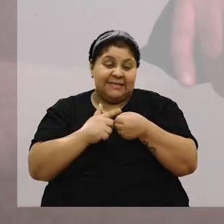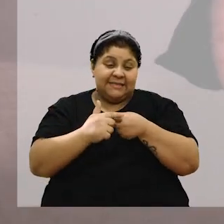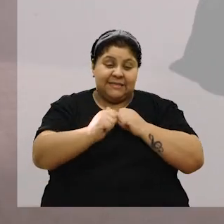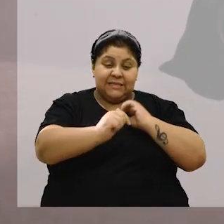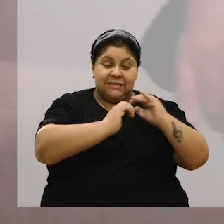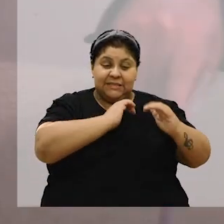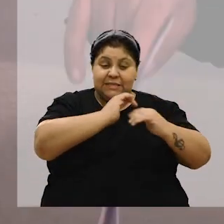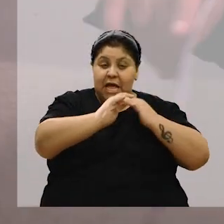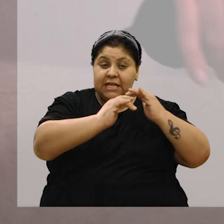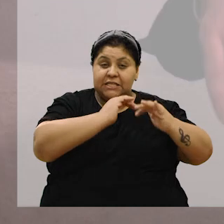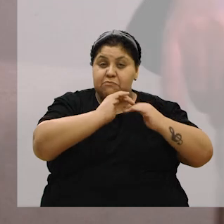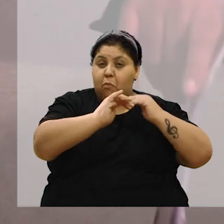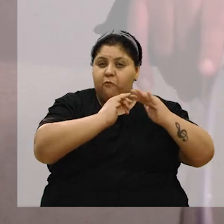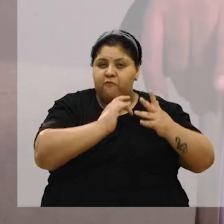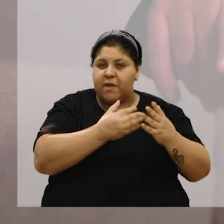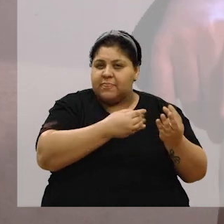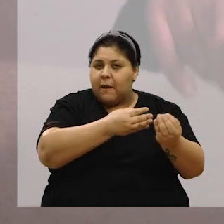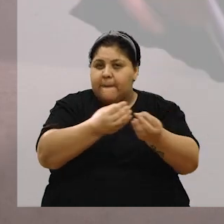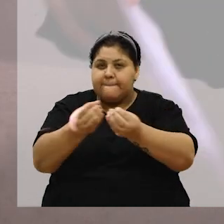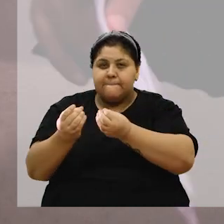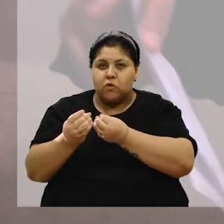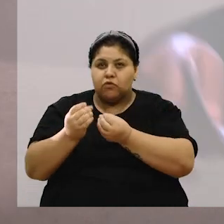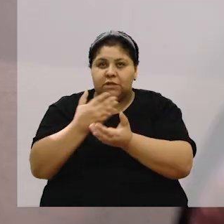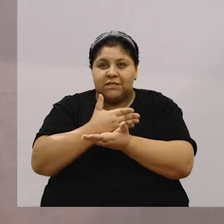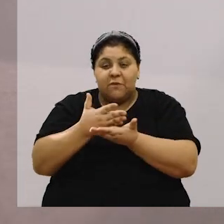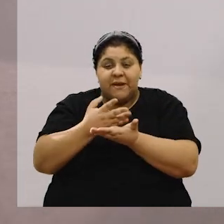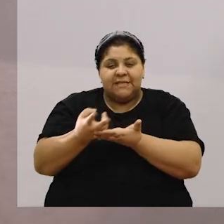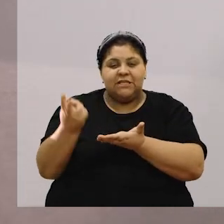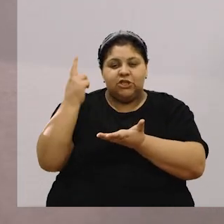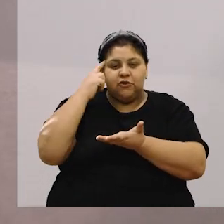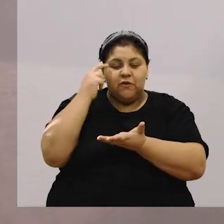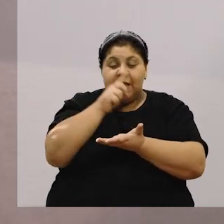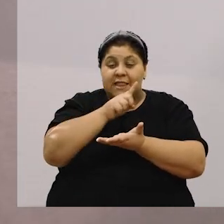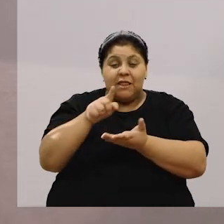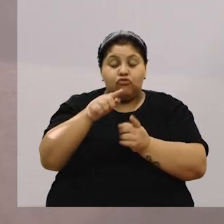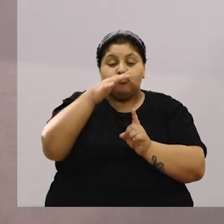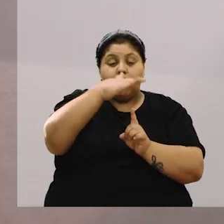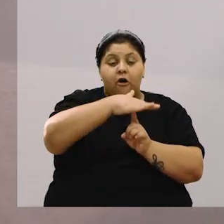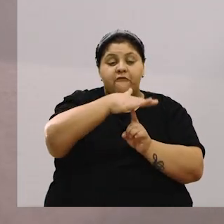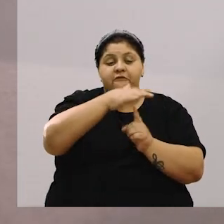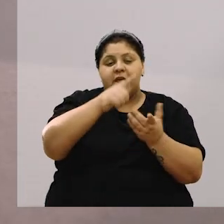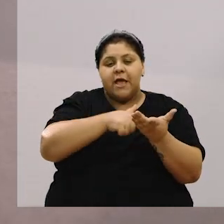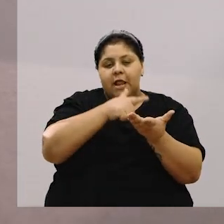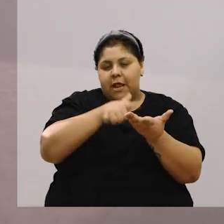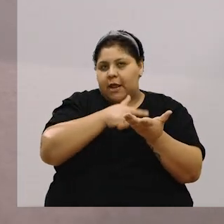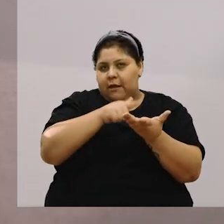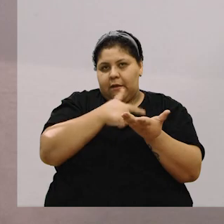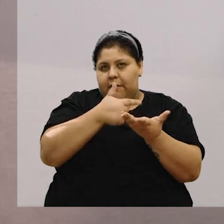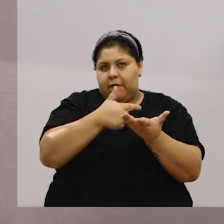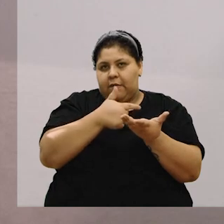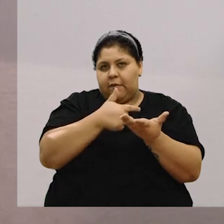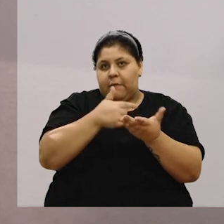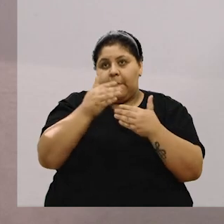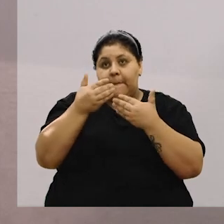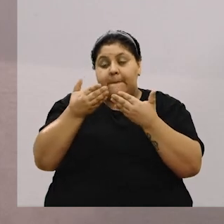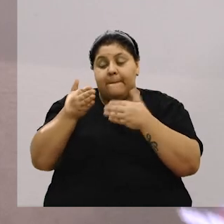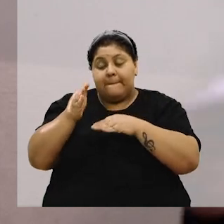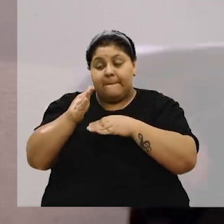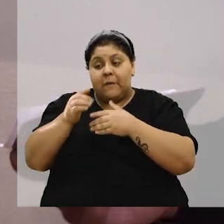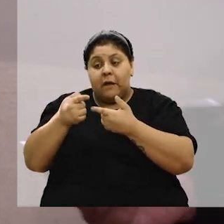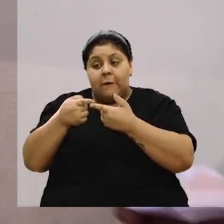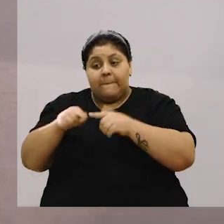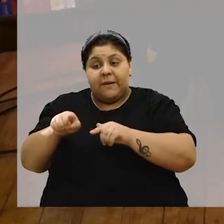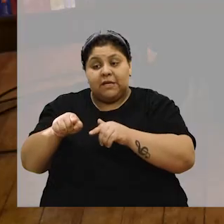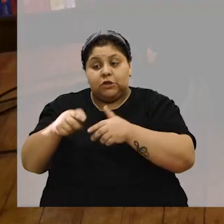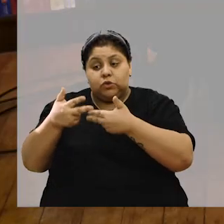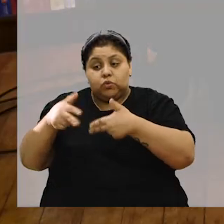a cidade se movimenta em torno disso a cada vez que tem uma iniciativa cultural, e não só a Feira do Livro, que é um evento mais visível, mas até